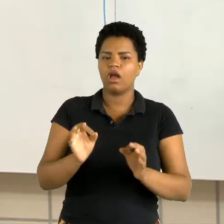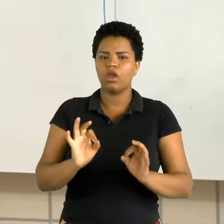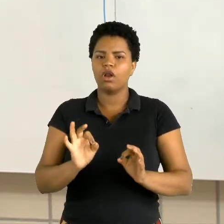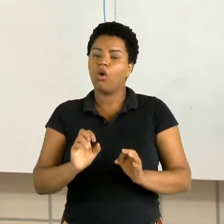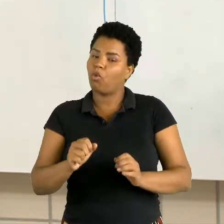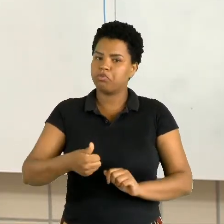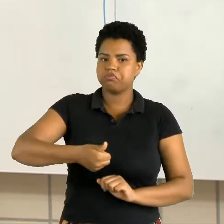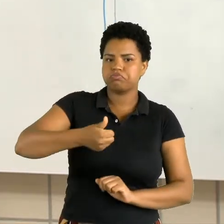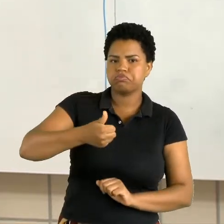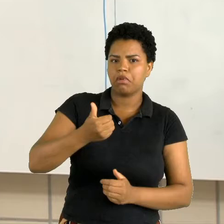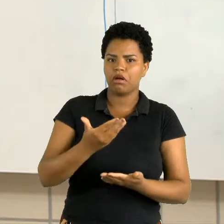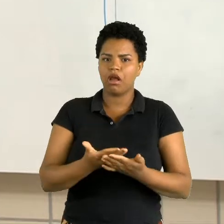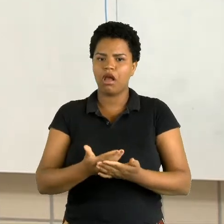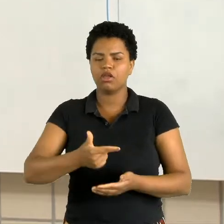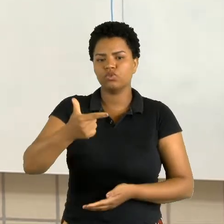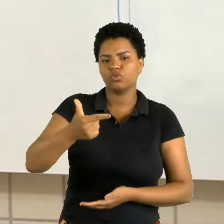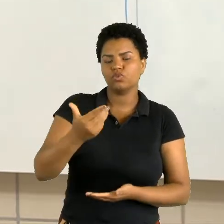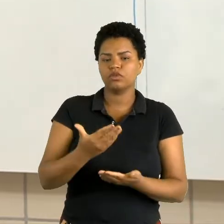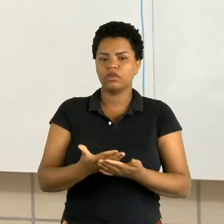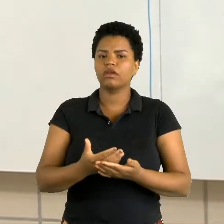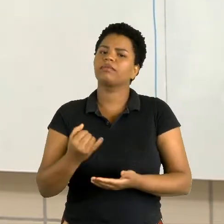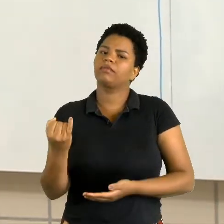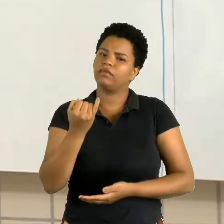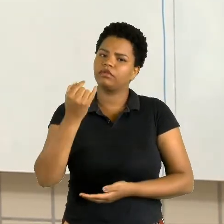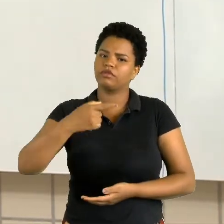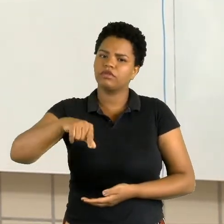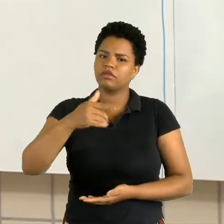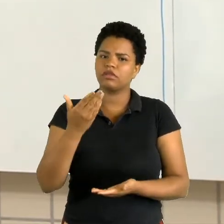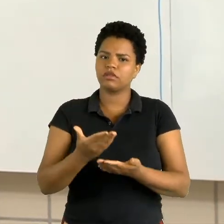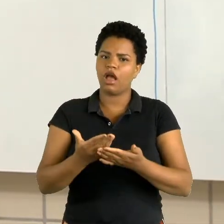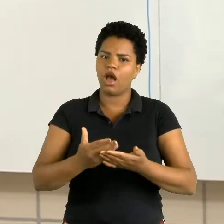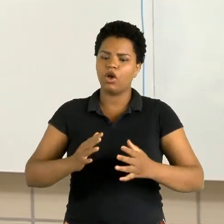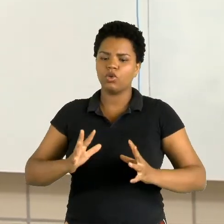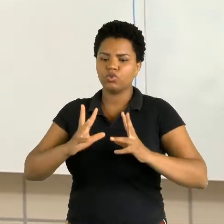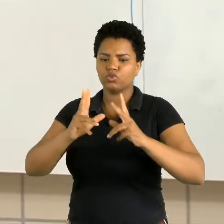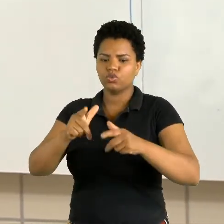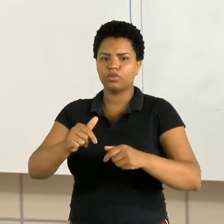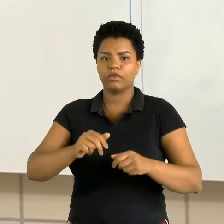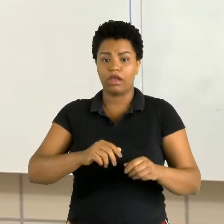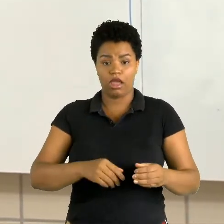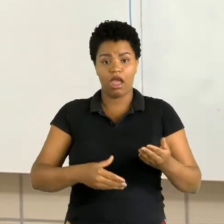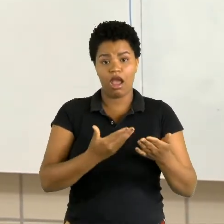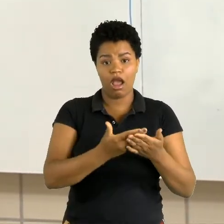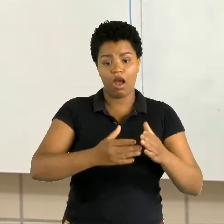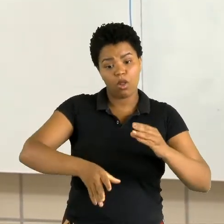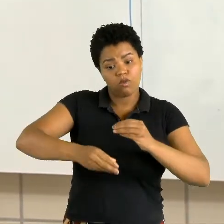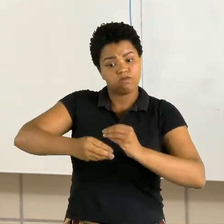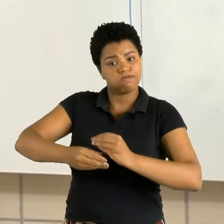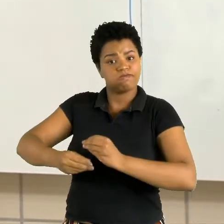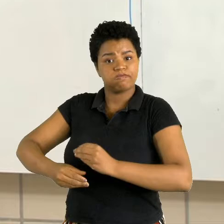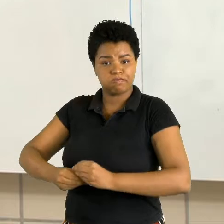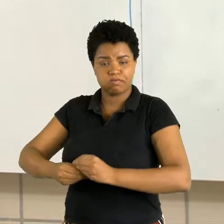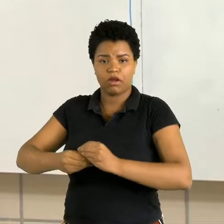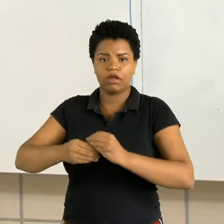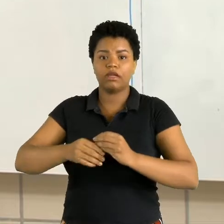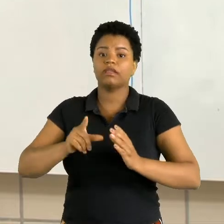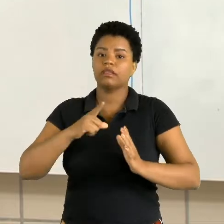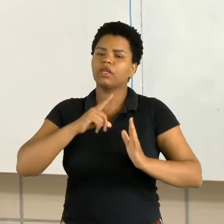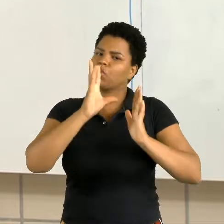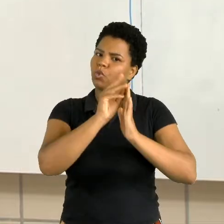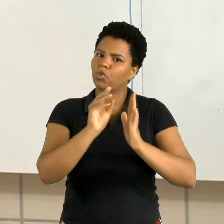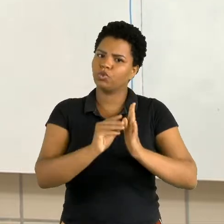importante que você reveja todas as aulas, porque uma é complemento da outra e nós temos todo um conteúdo aí para